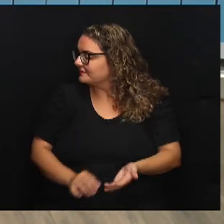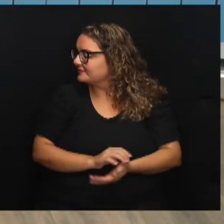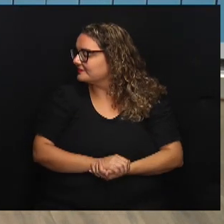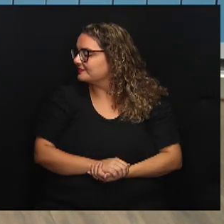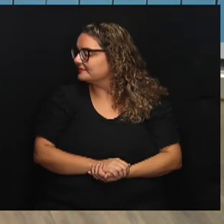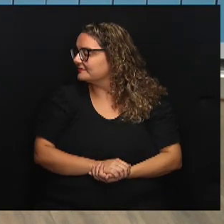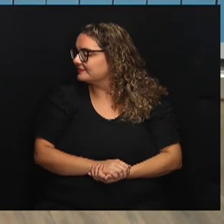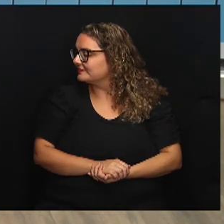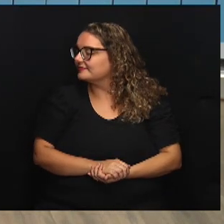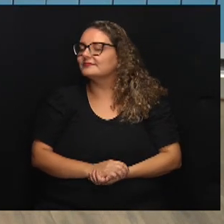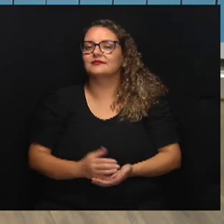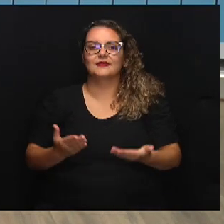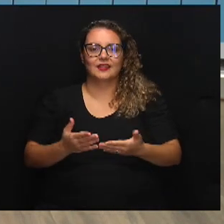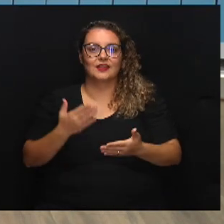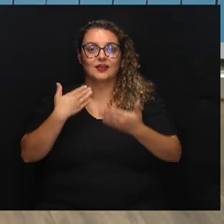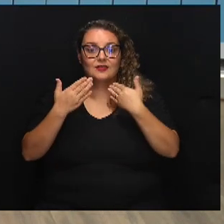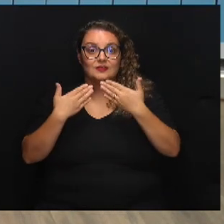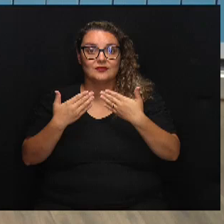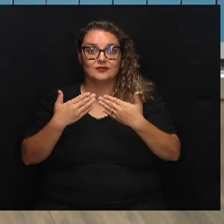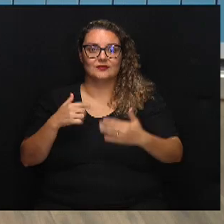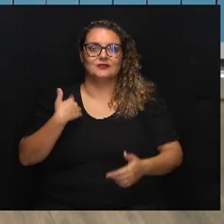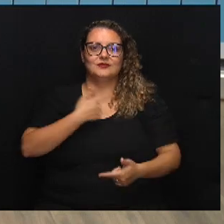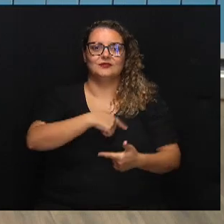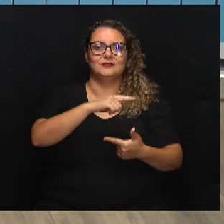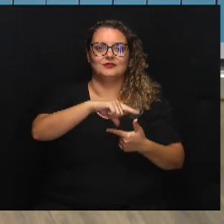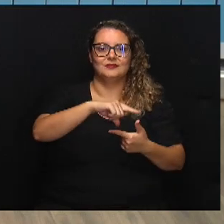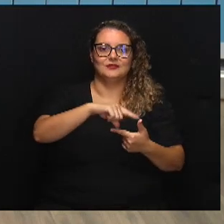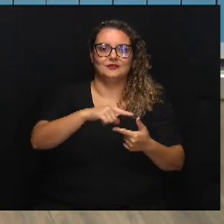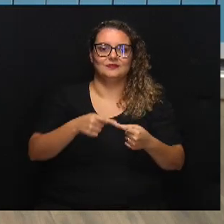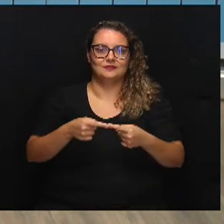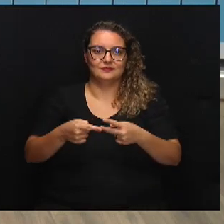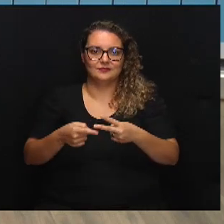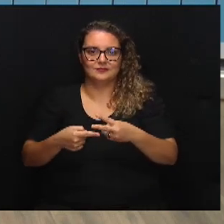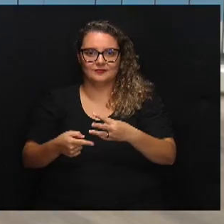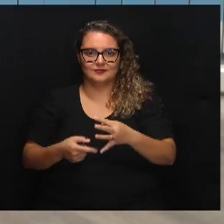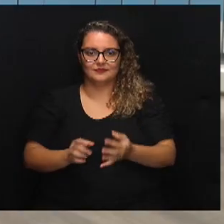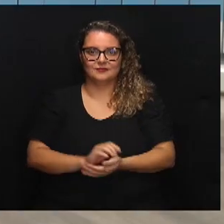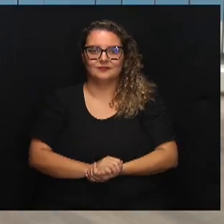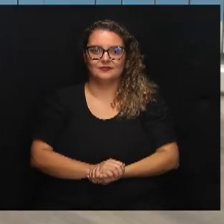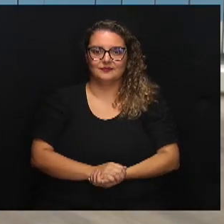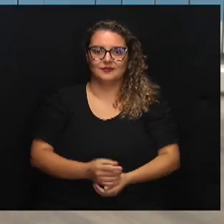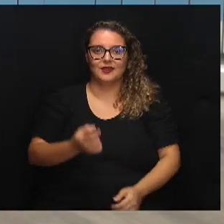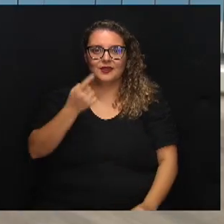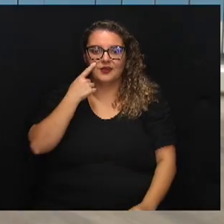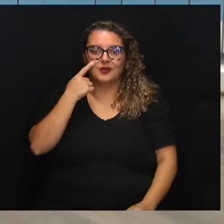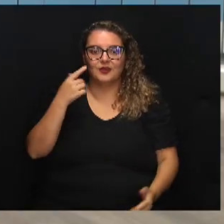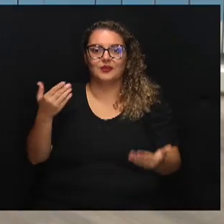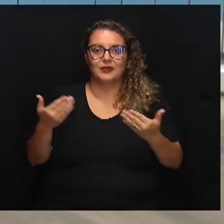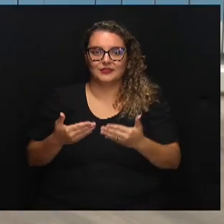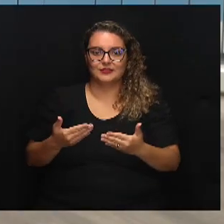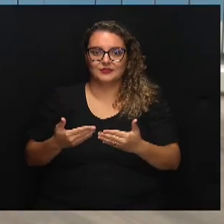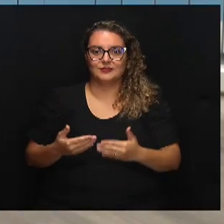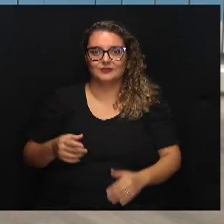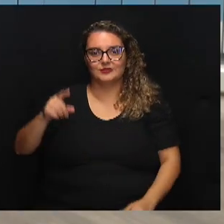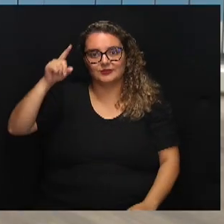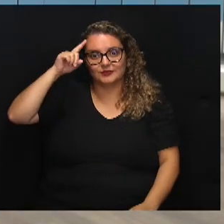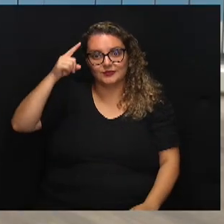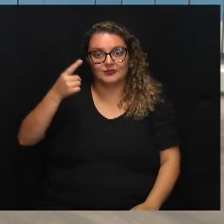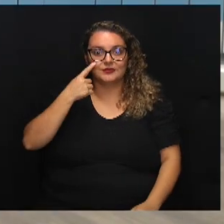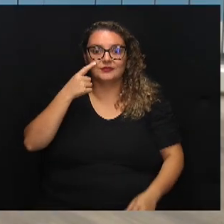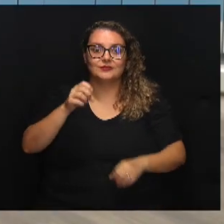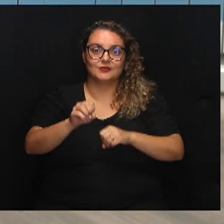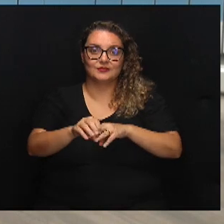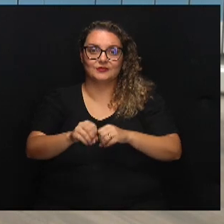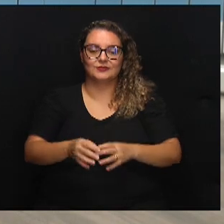campinas.sp.leg.br. E agora a gente vai falar do nosso quadro semanal. Olha só, hoje é dia do De Olho na